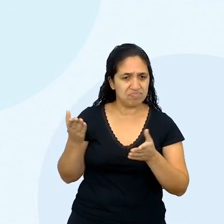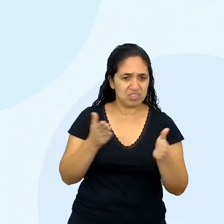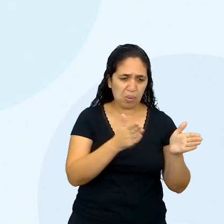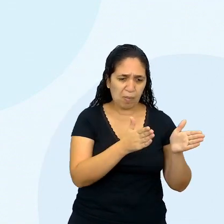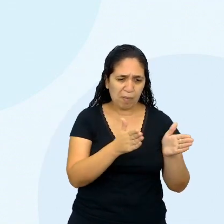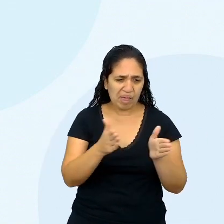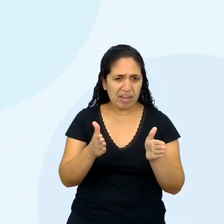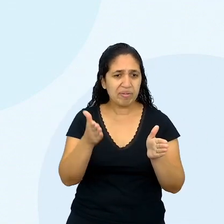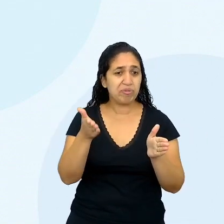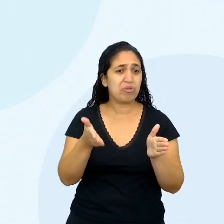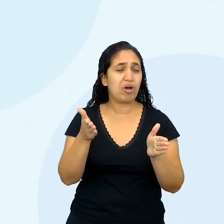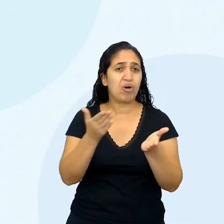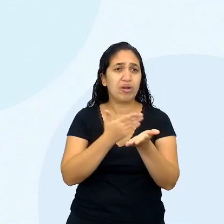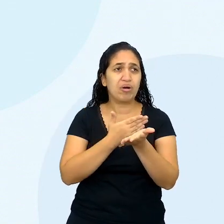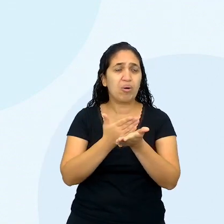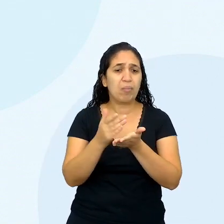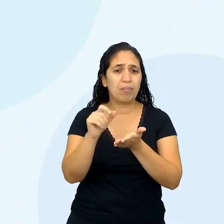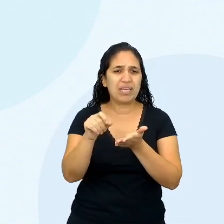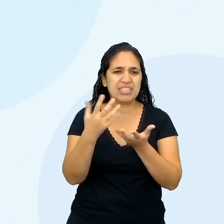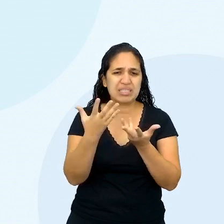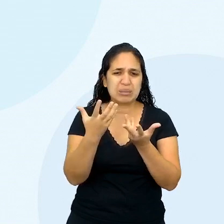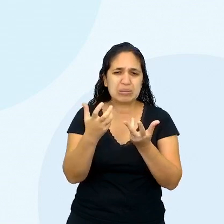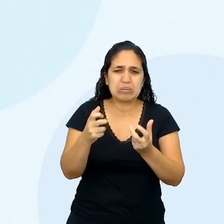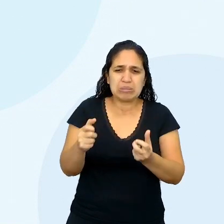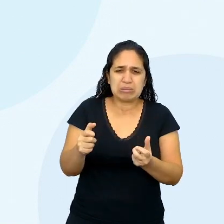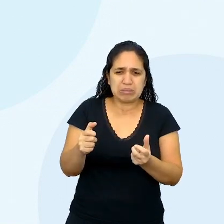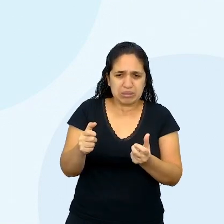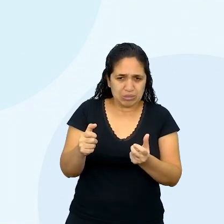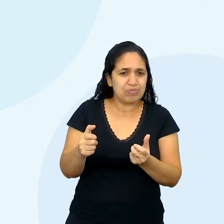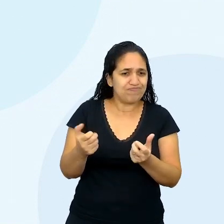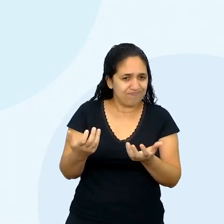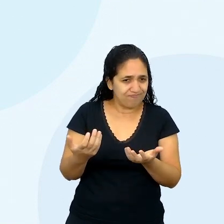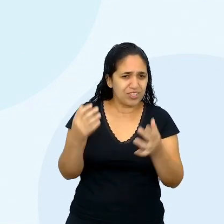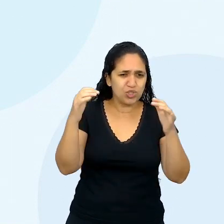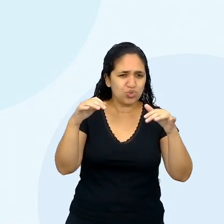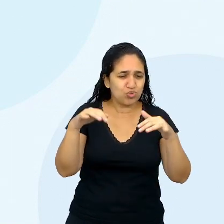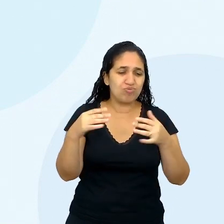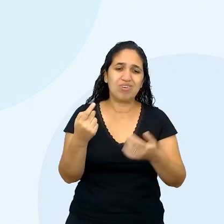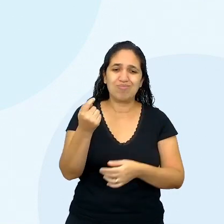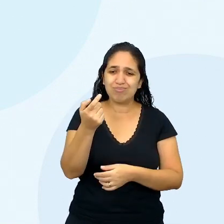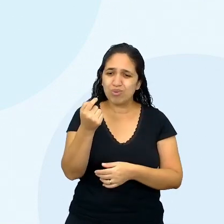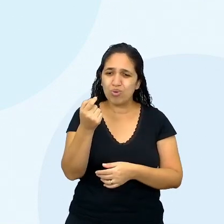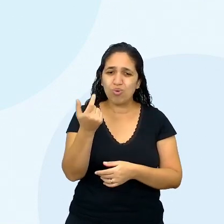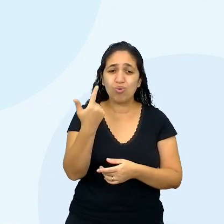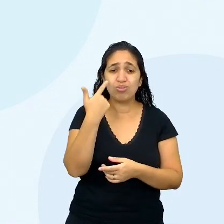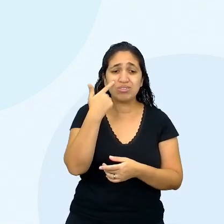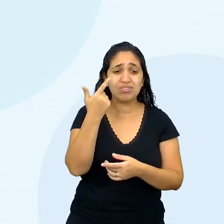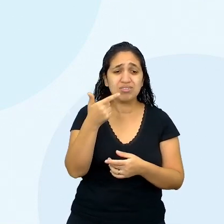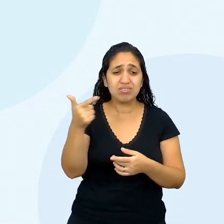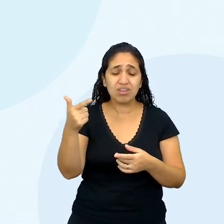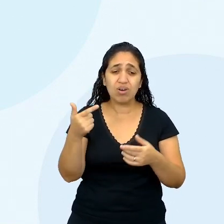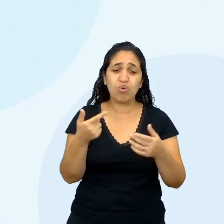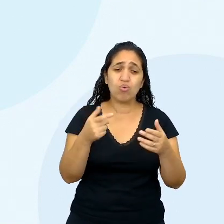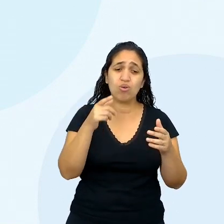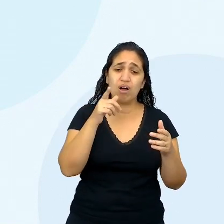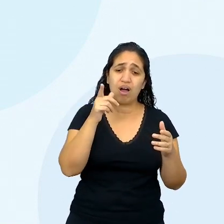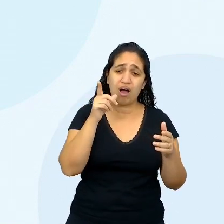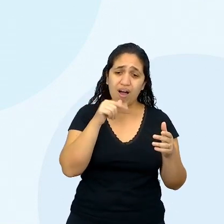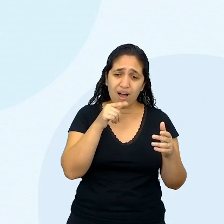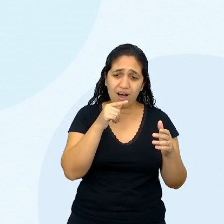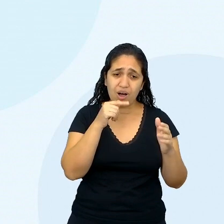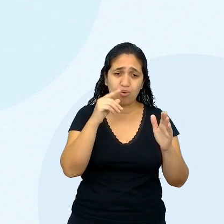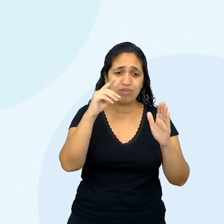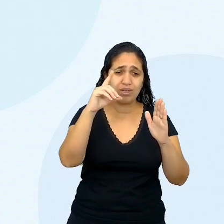estamos entrando agora, que é o período mais seco, de estiagem na maior parte do país, onde os nossos reservatórios vão literalmente